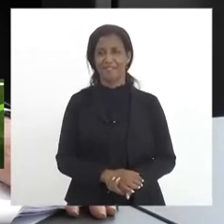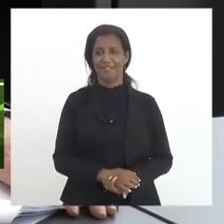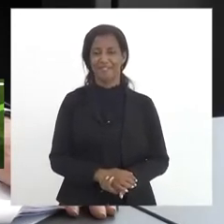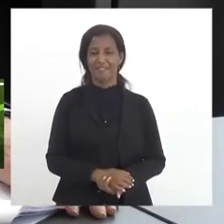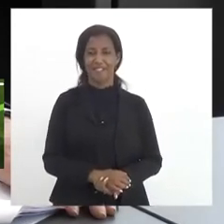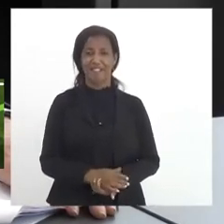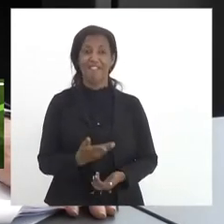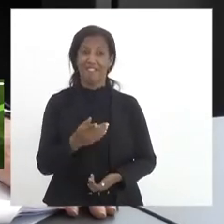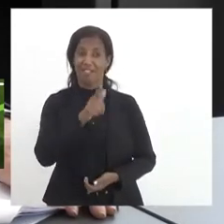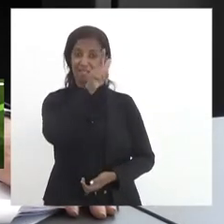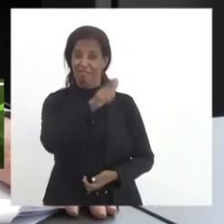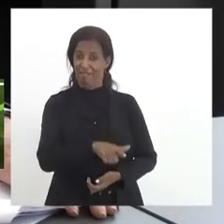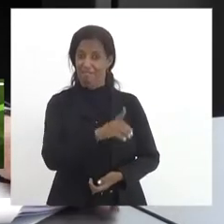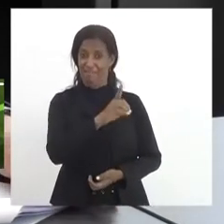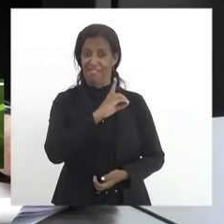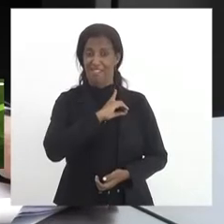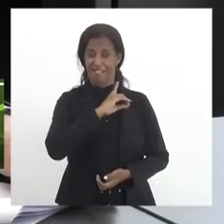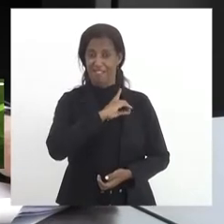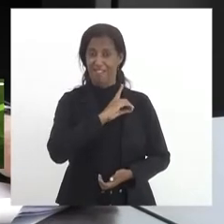Não. É o delegado.